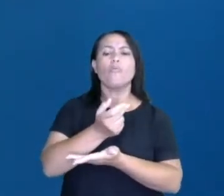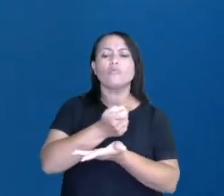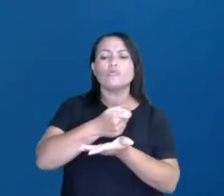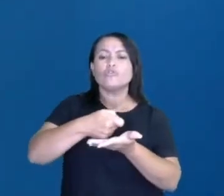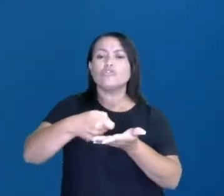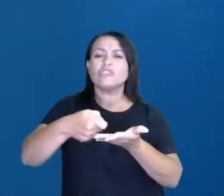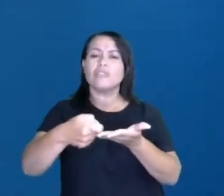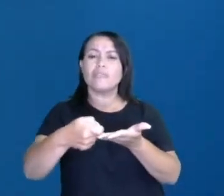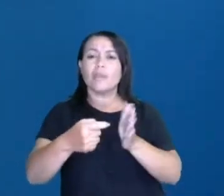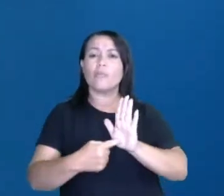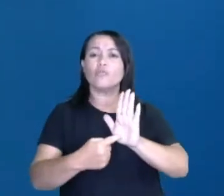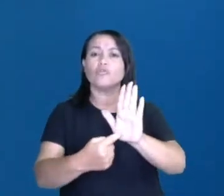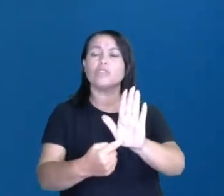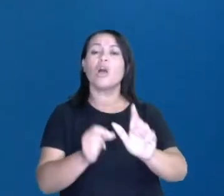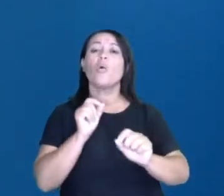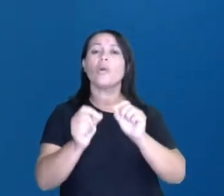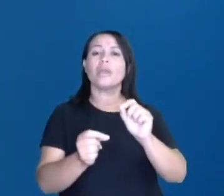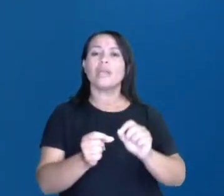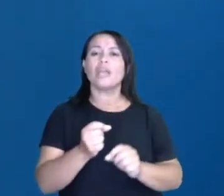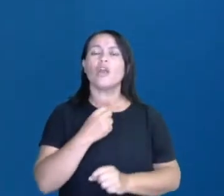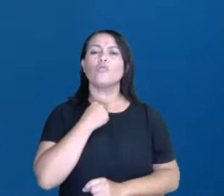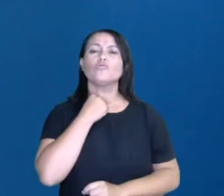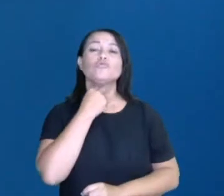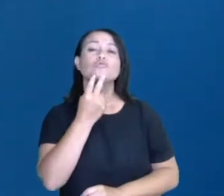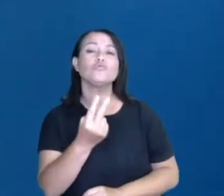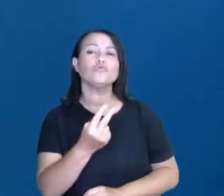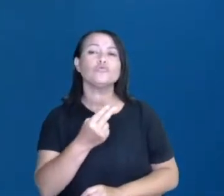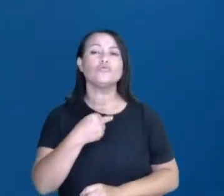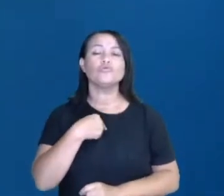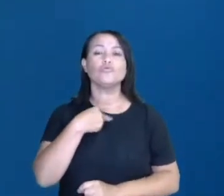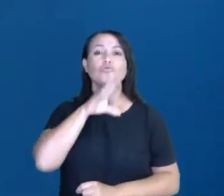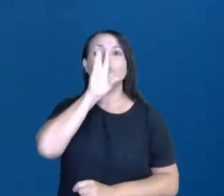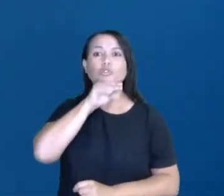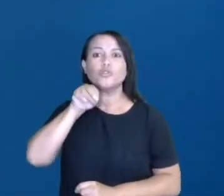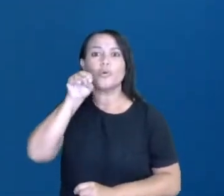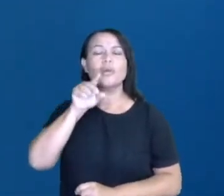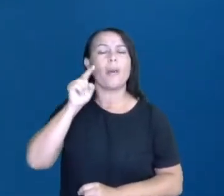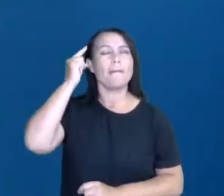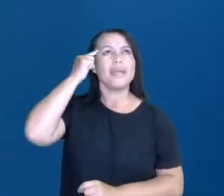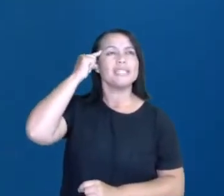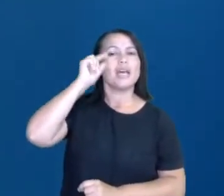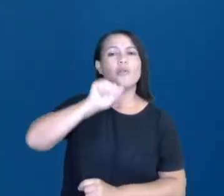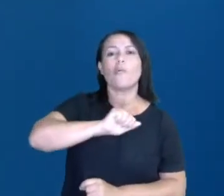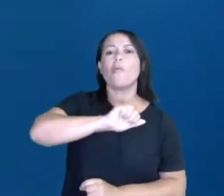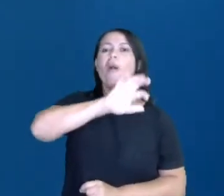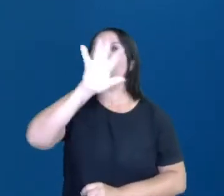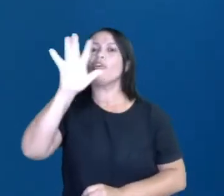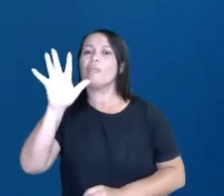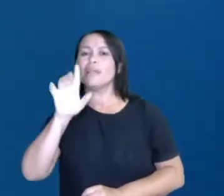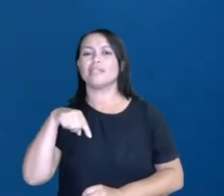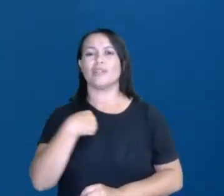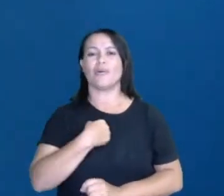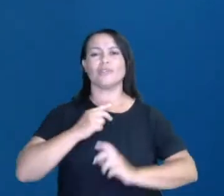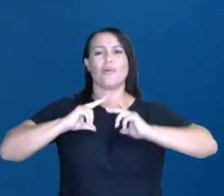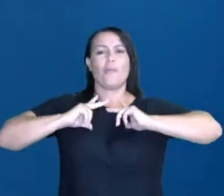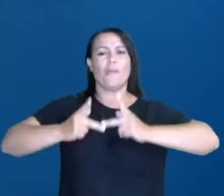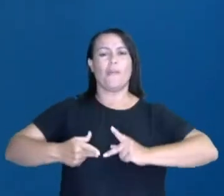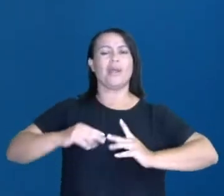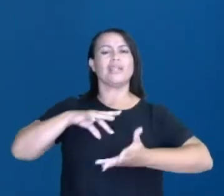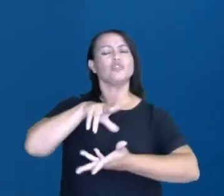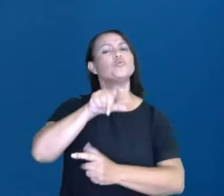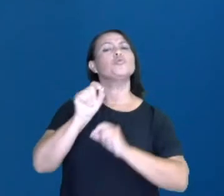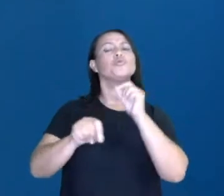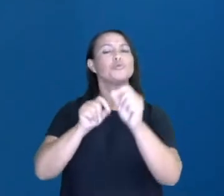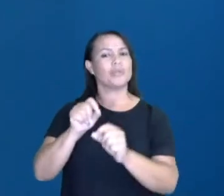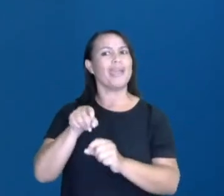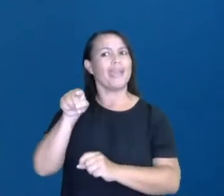o som. Então, nessa forma, eles criaram o primeiro alfabeto que existe na nossa humanidade. Eles quem criaram,